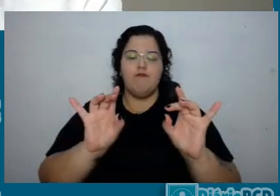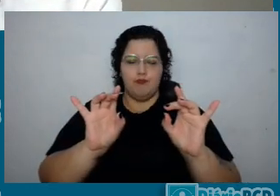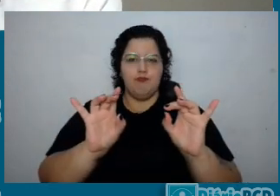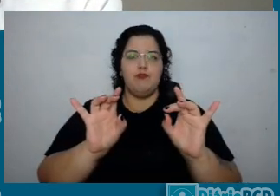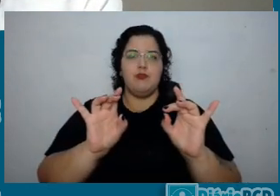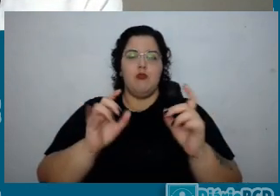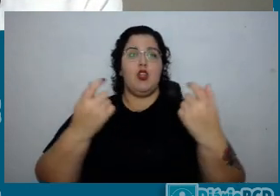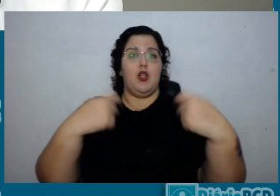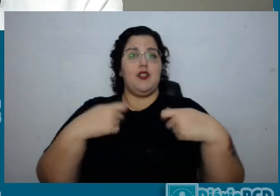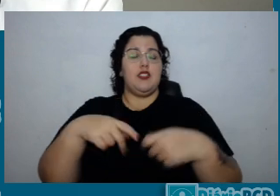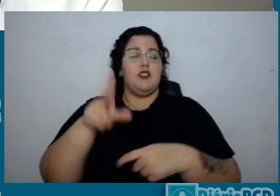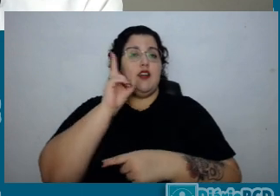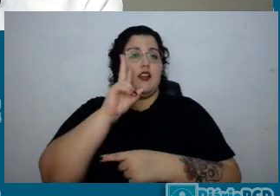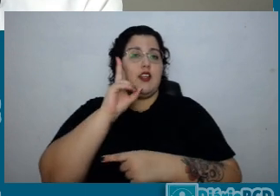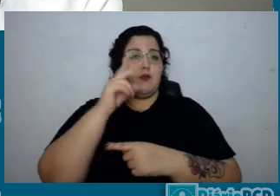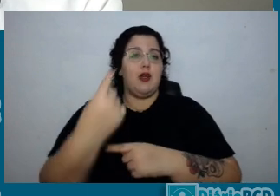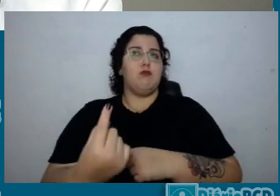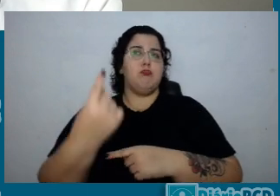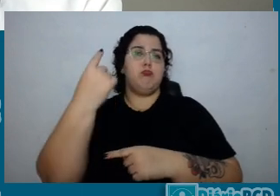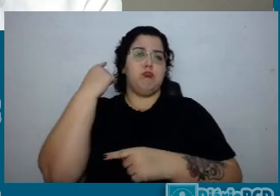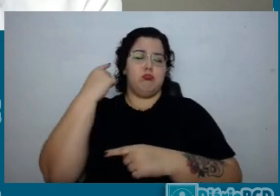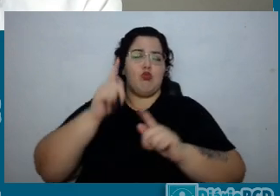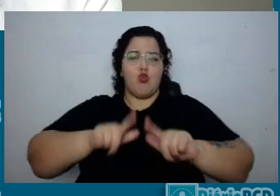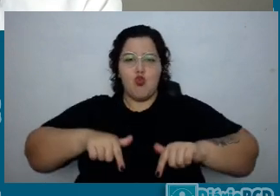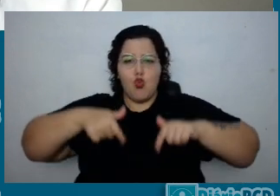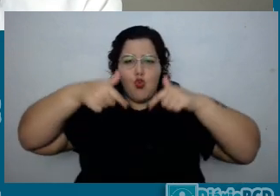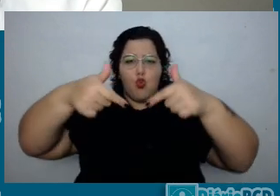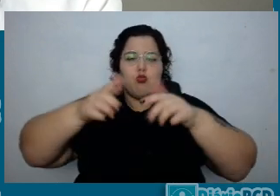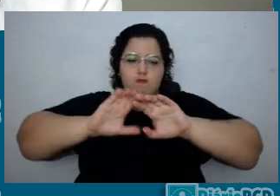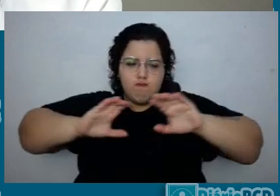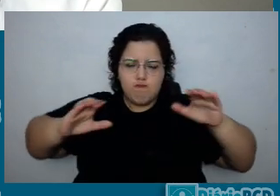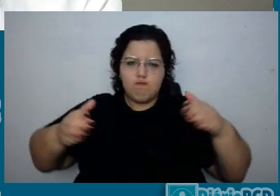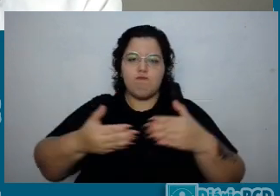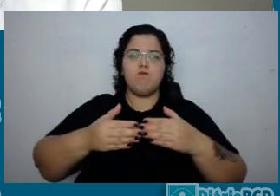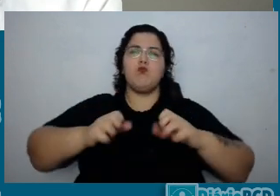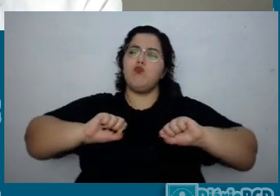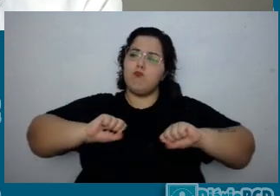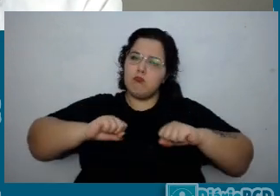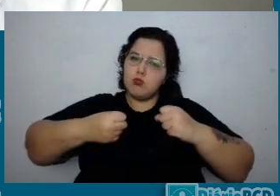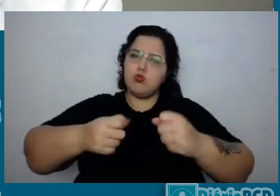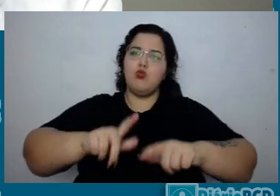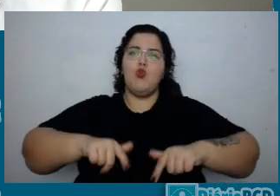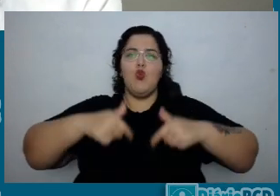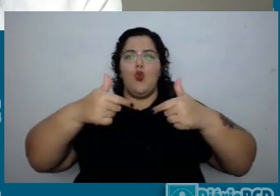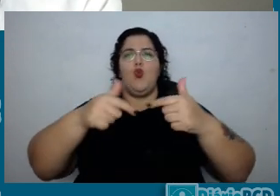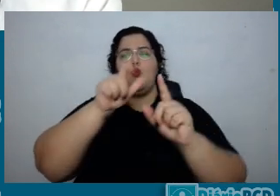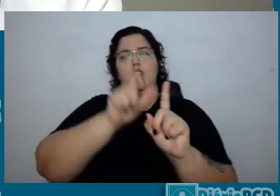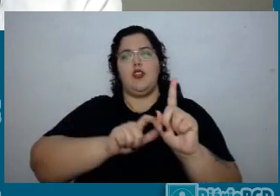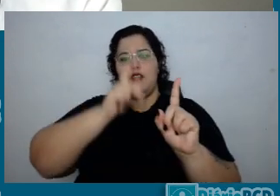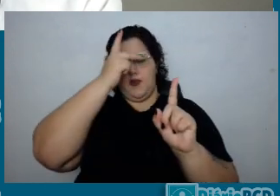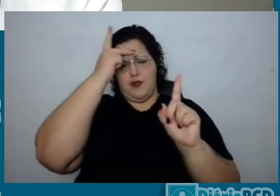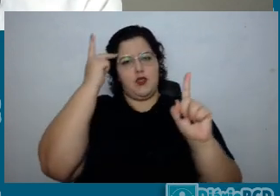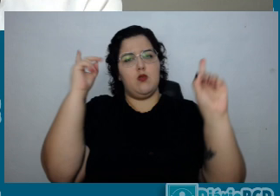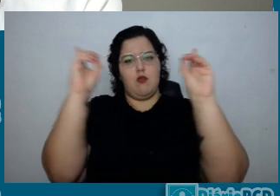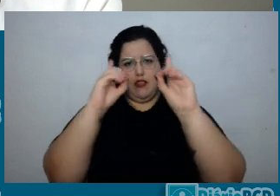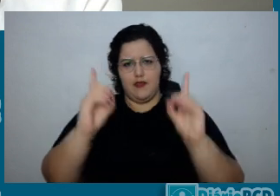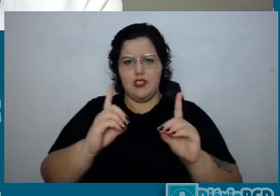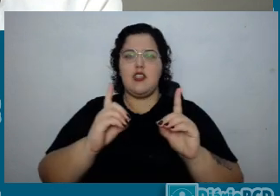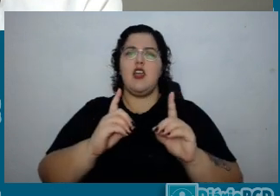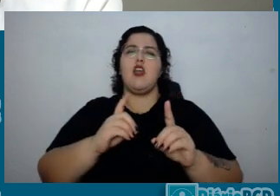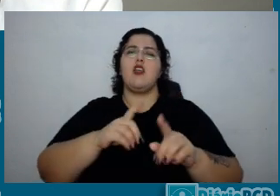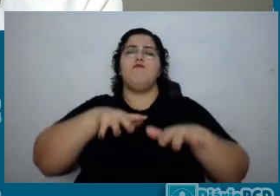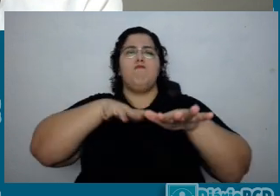temos que rememorar, né, que essa é uma luta coletiva, é uma conquista coletiva de muitas pessoas com deficiências,